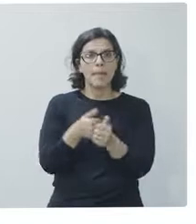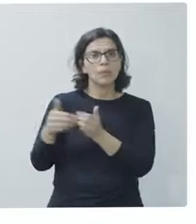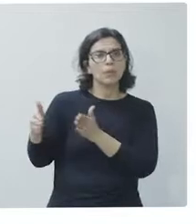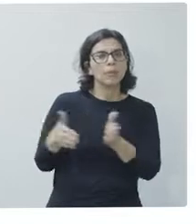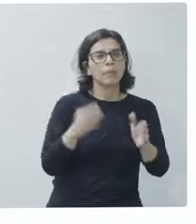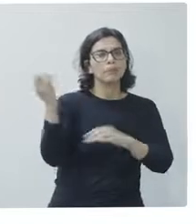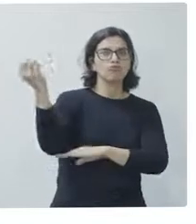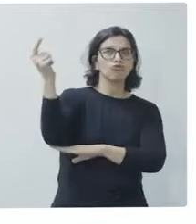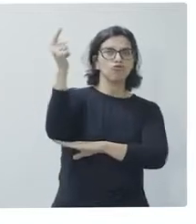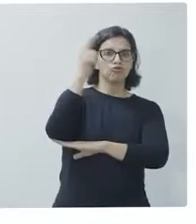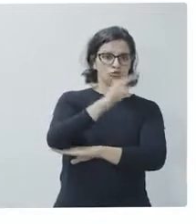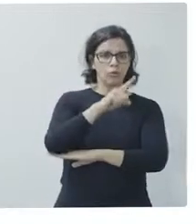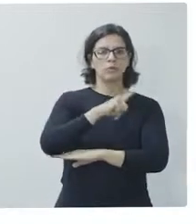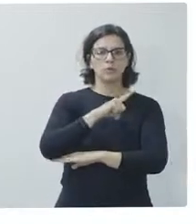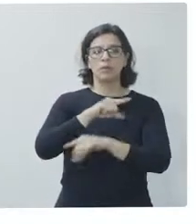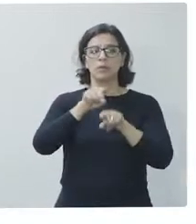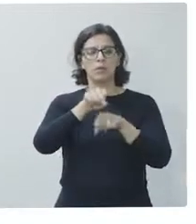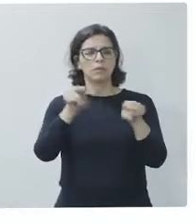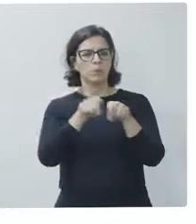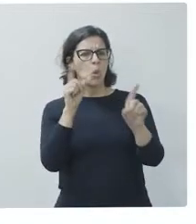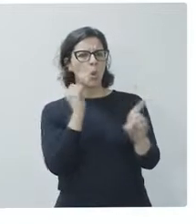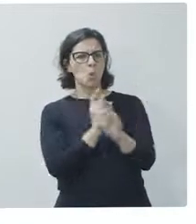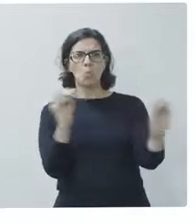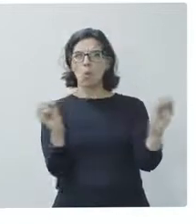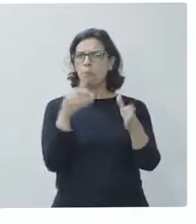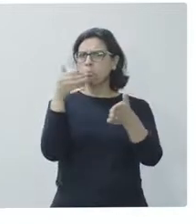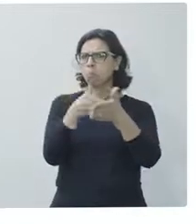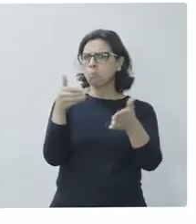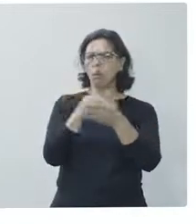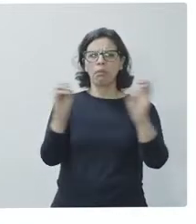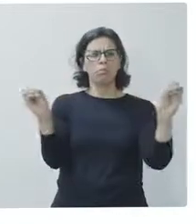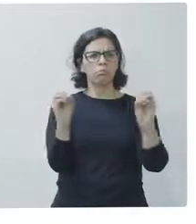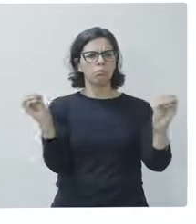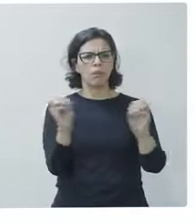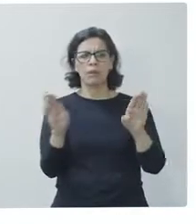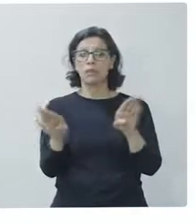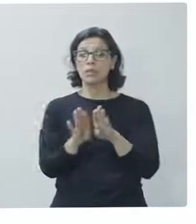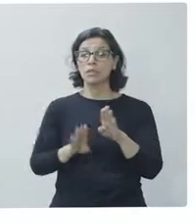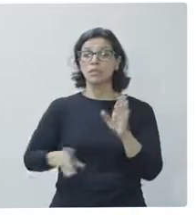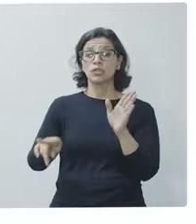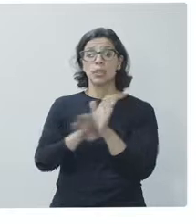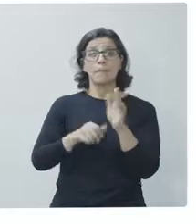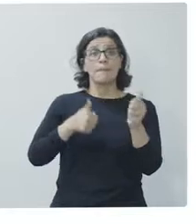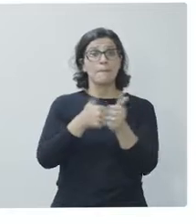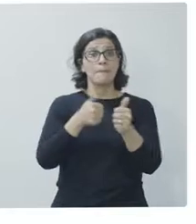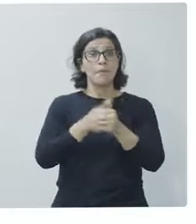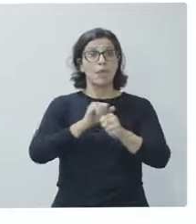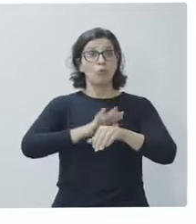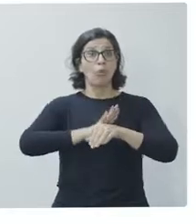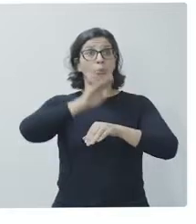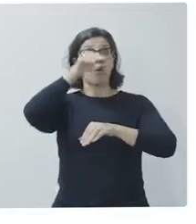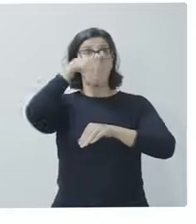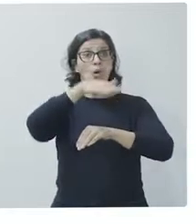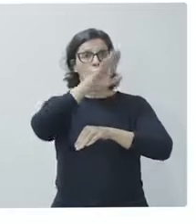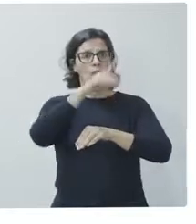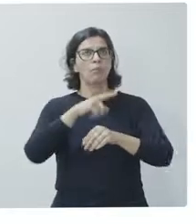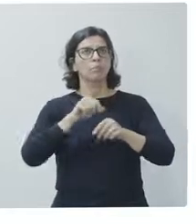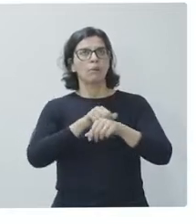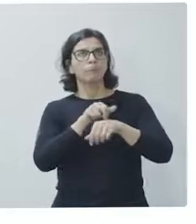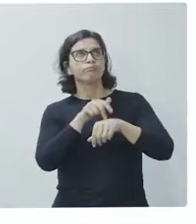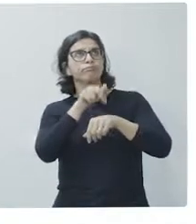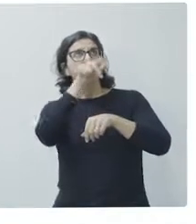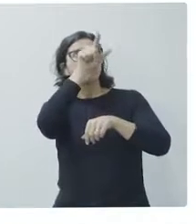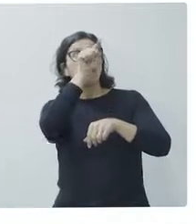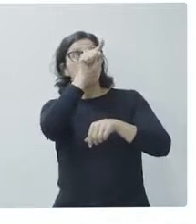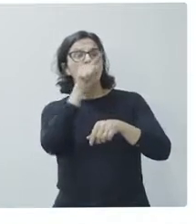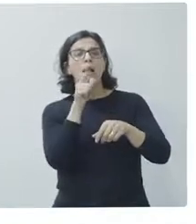caminhos ensolarados. Eles não encontraram obstáculo algum até alcançar o sopé do morro em que se erguia